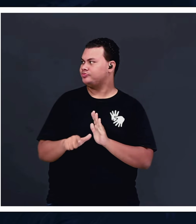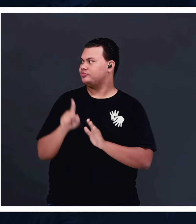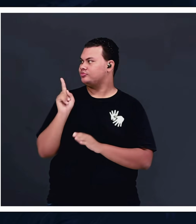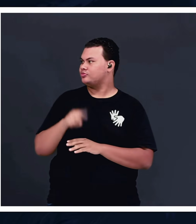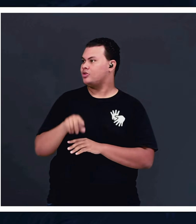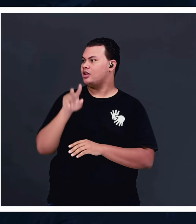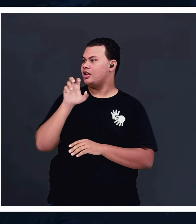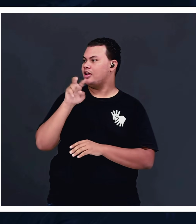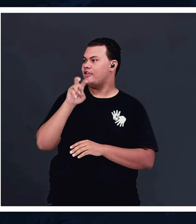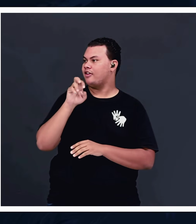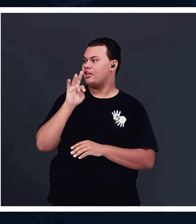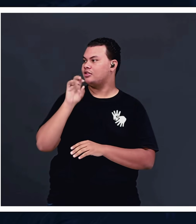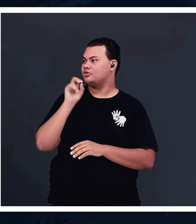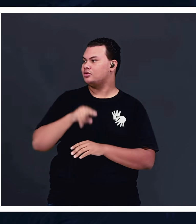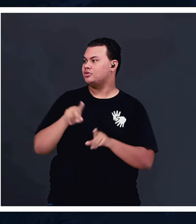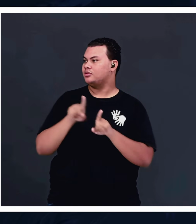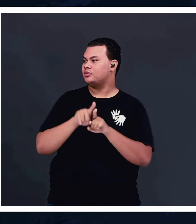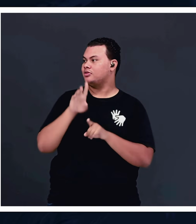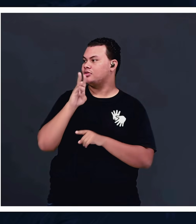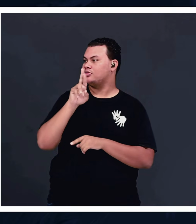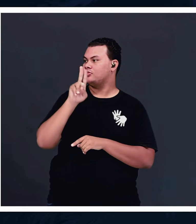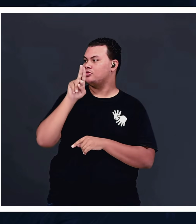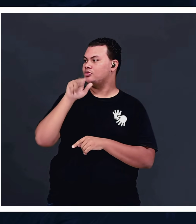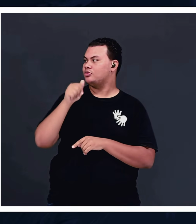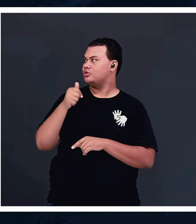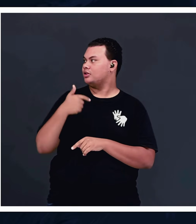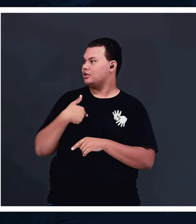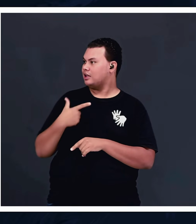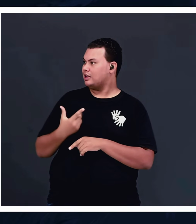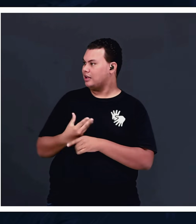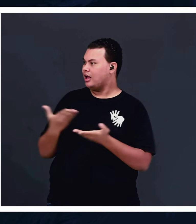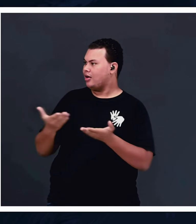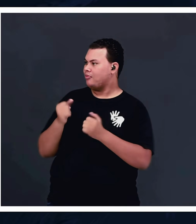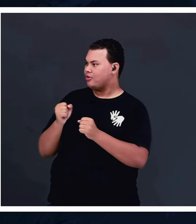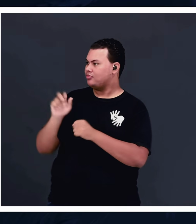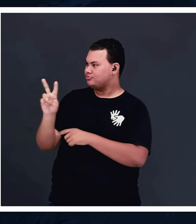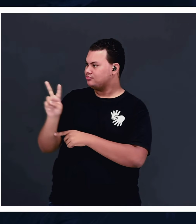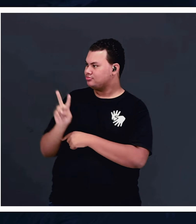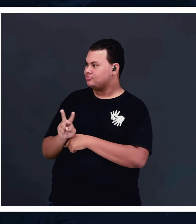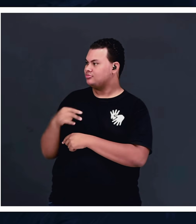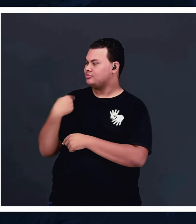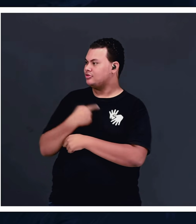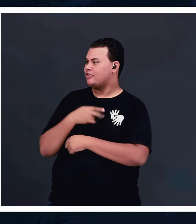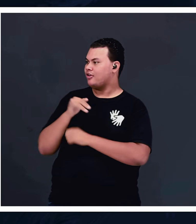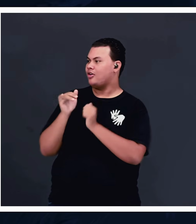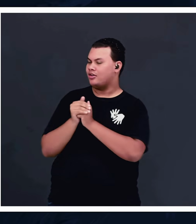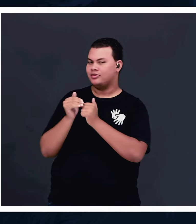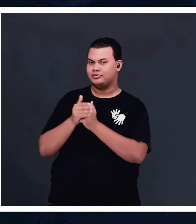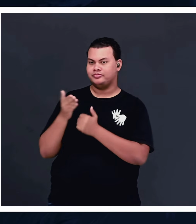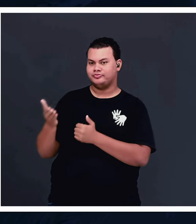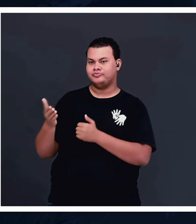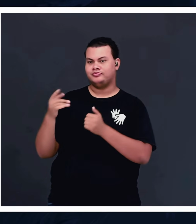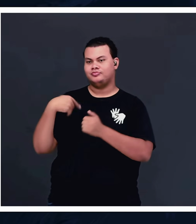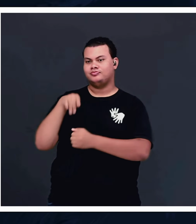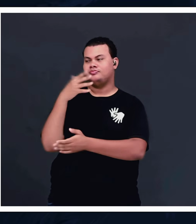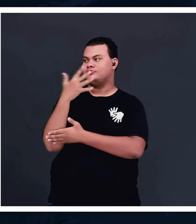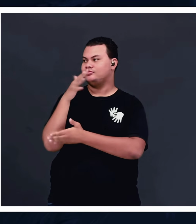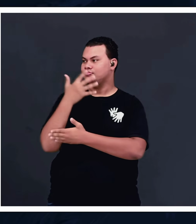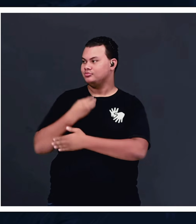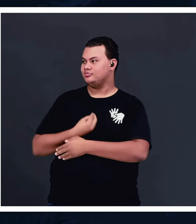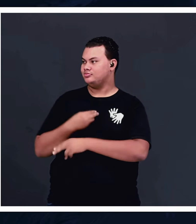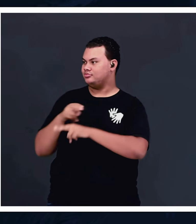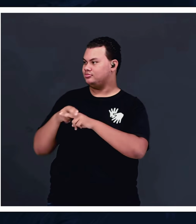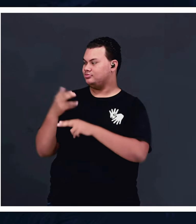Seria Everton e Bruna. Eles se encontram aí. Vocês querem vir aqui à frente? Louvado seja o nome do Senhor. Aplauda ao Senhor pela